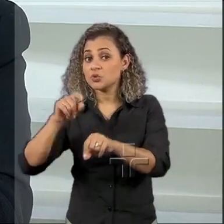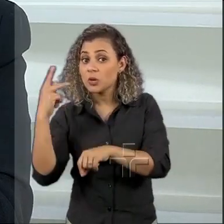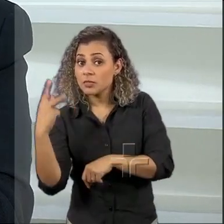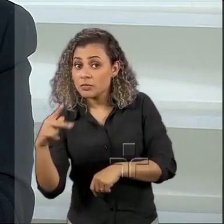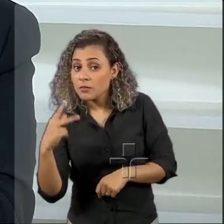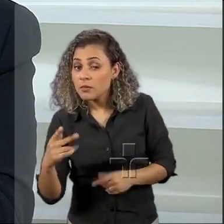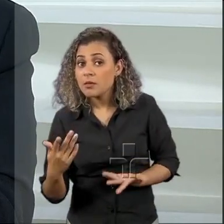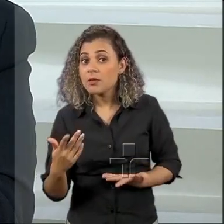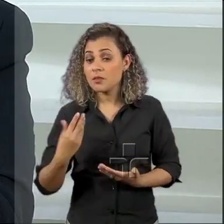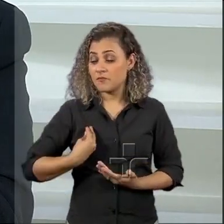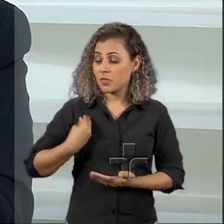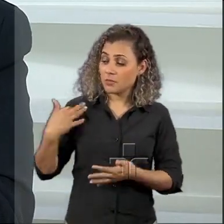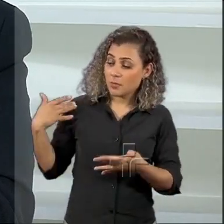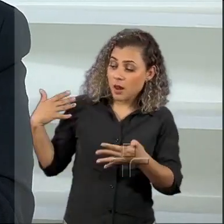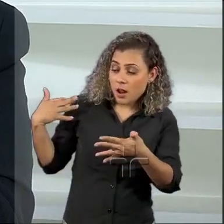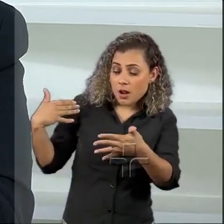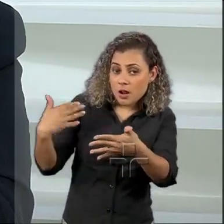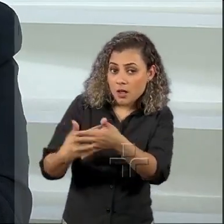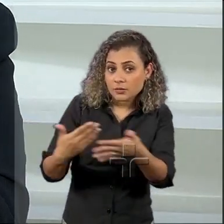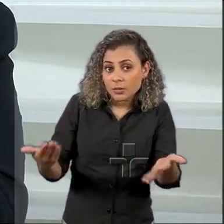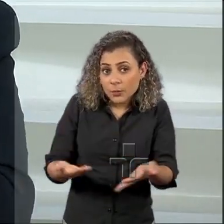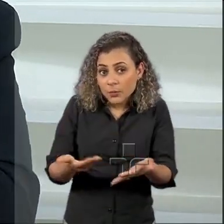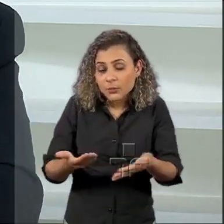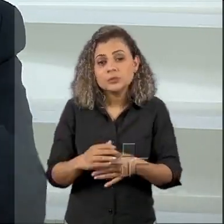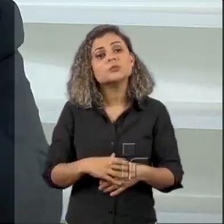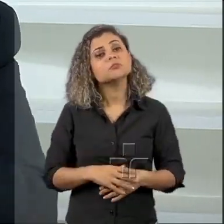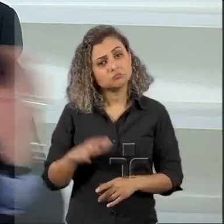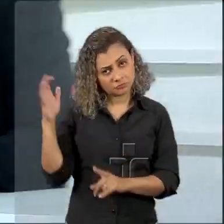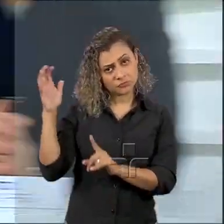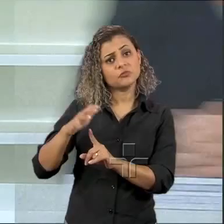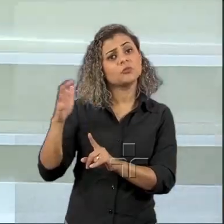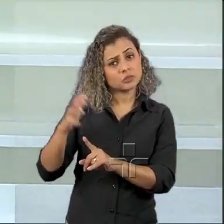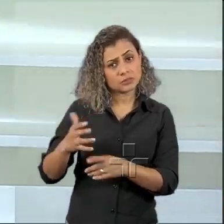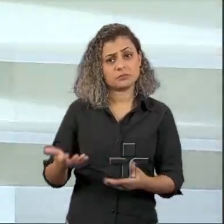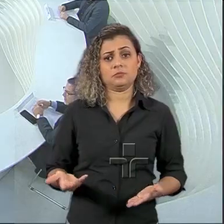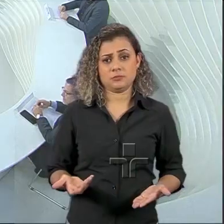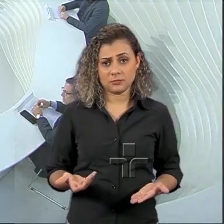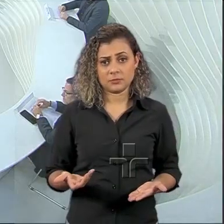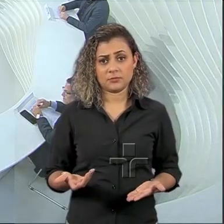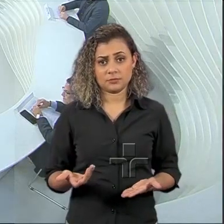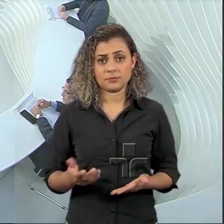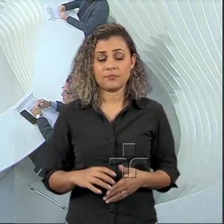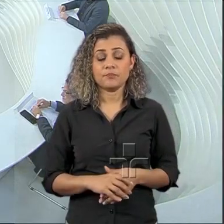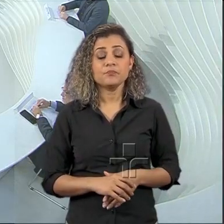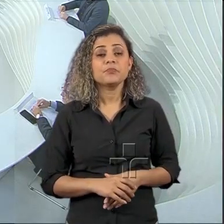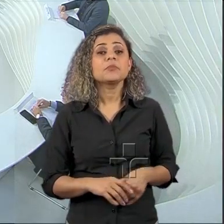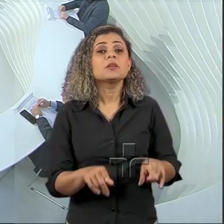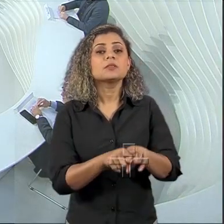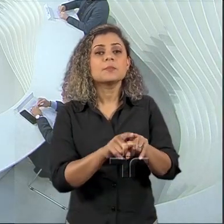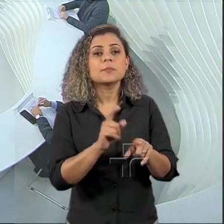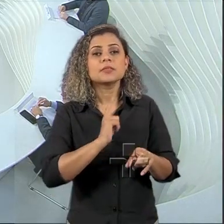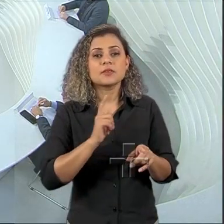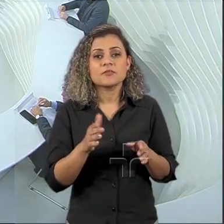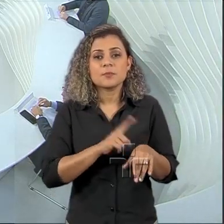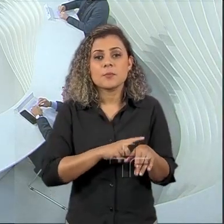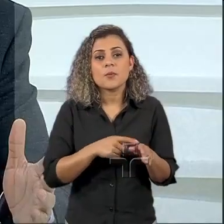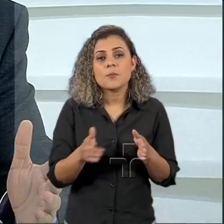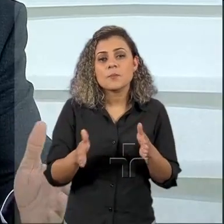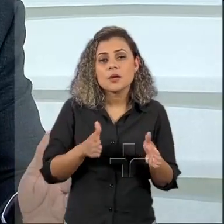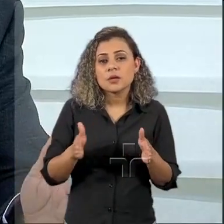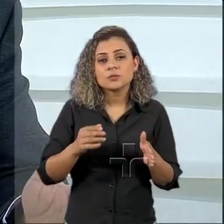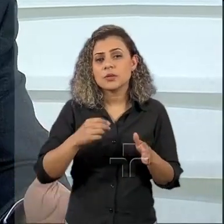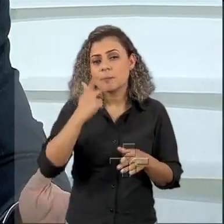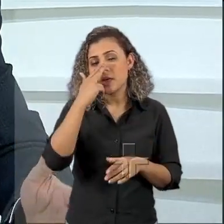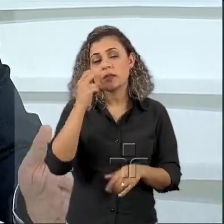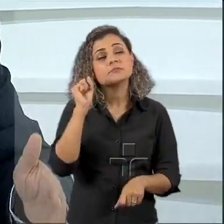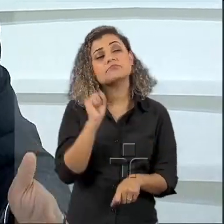longo da sua vida. Ao longo da sua vida. Isso sai do âmbito. Ele se torna um cretino se, a determinado momento, ele para de pensar